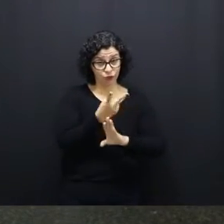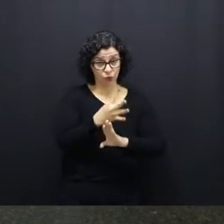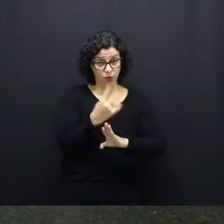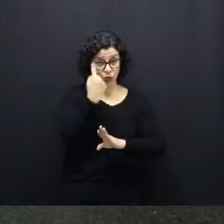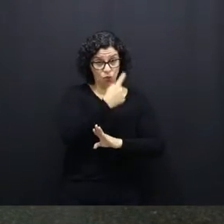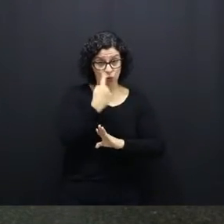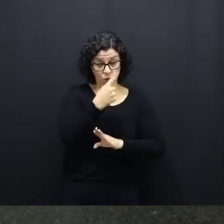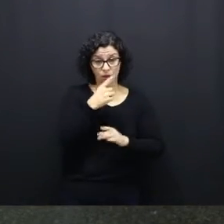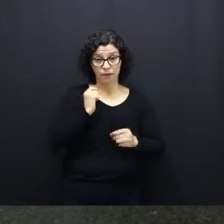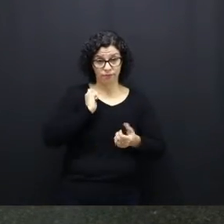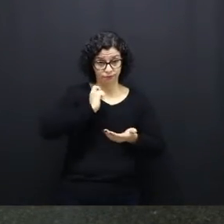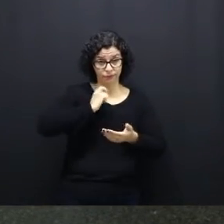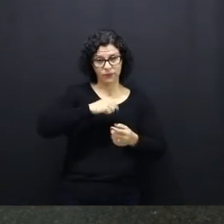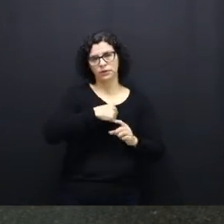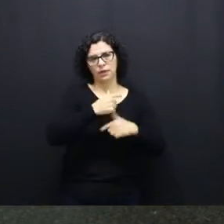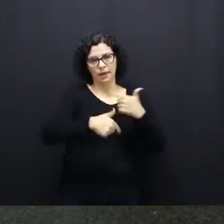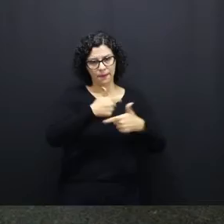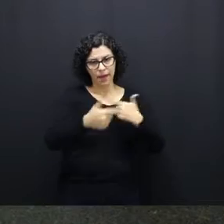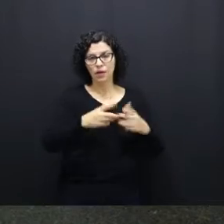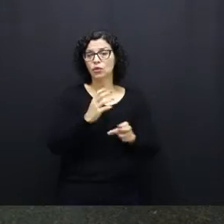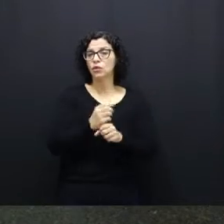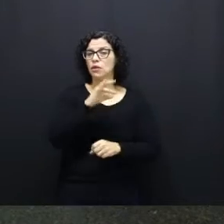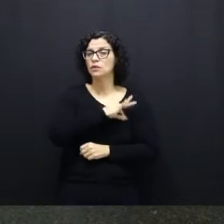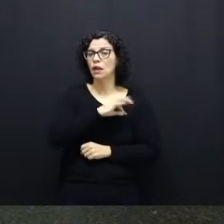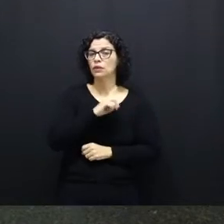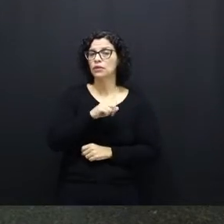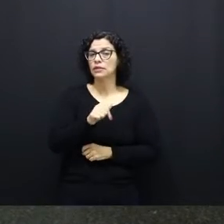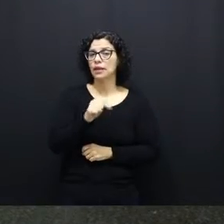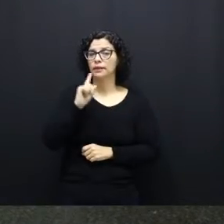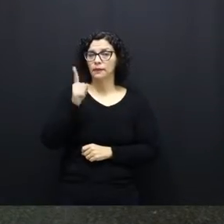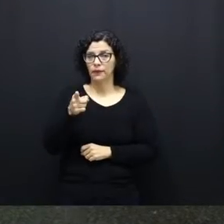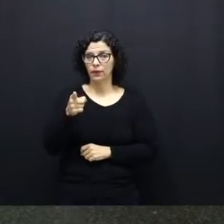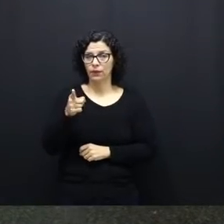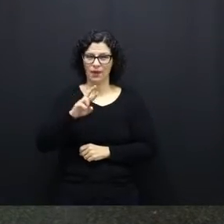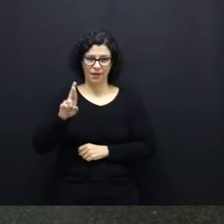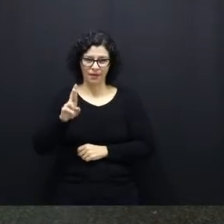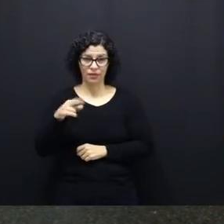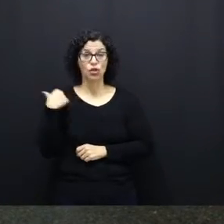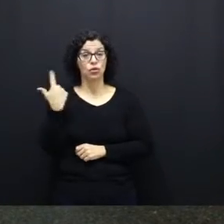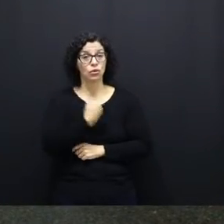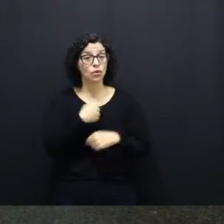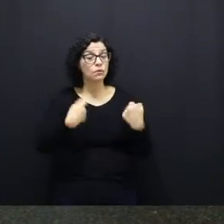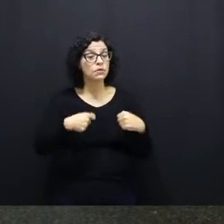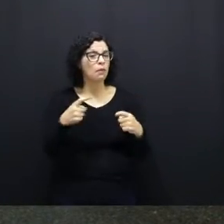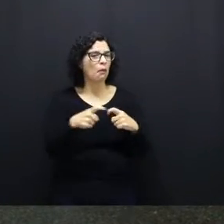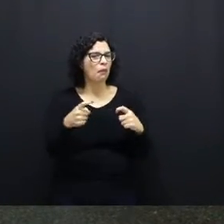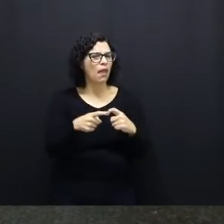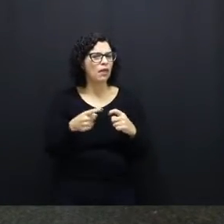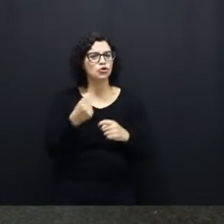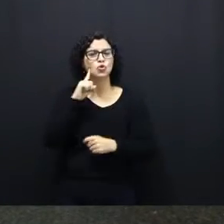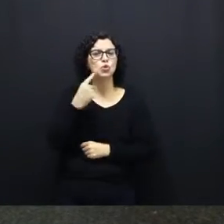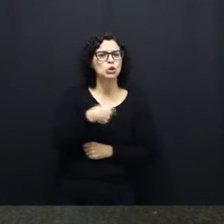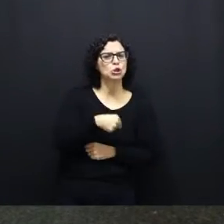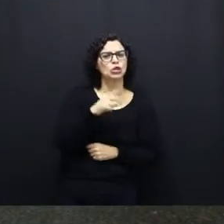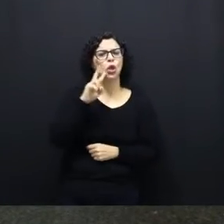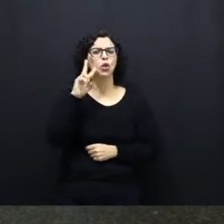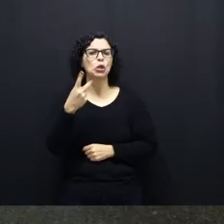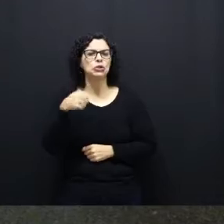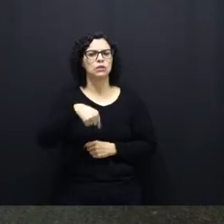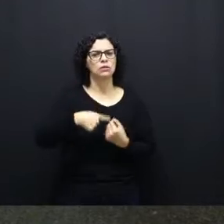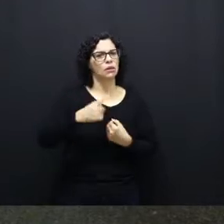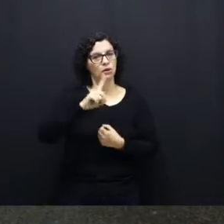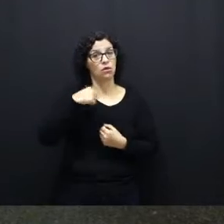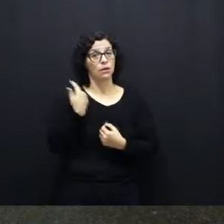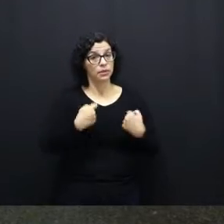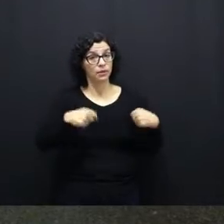atenderia à demanda que nós temos a necessidade que nós temos daquele médico tem vínculo com as famílias vínculo com a comunidade porque ele tem Liberdade